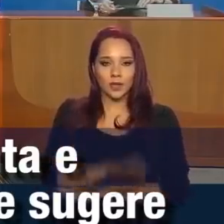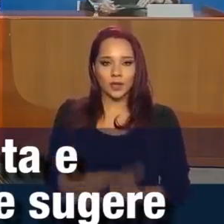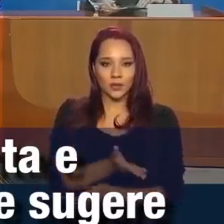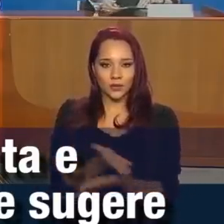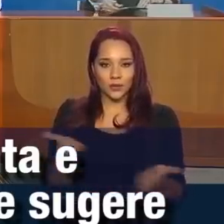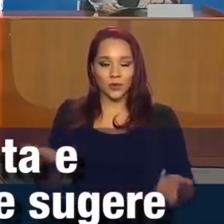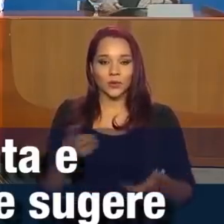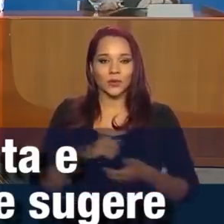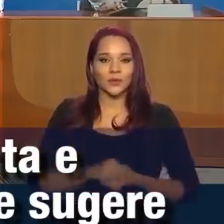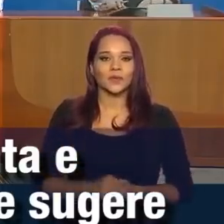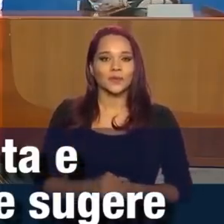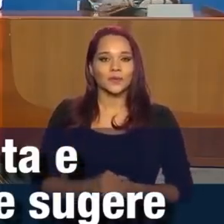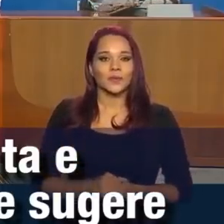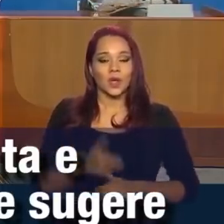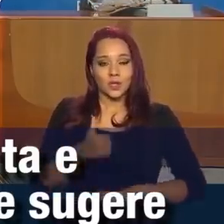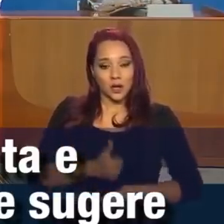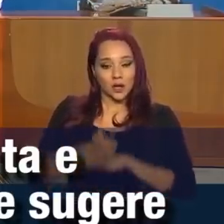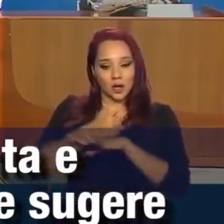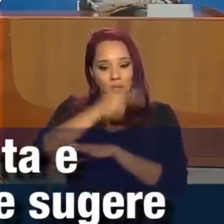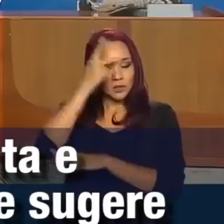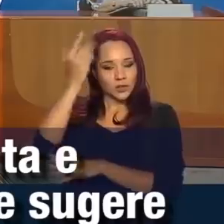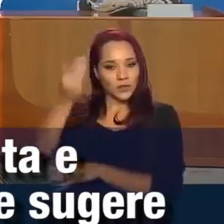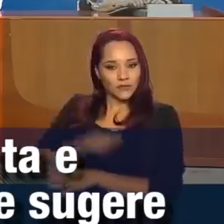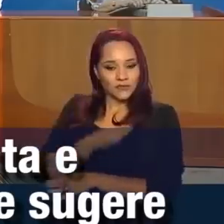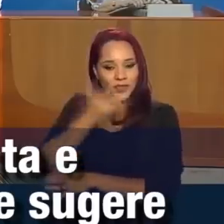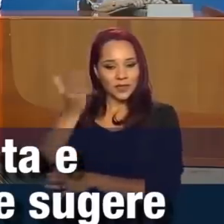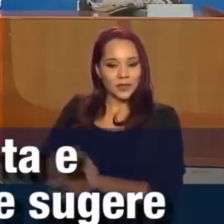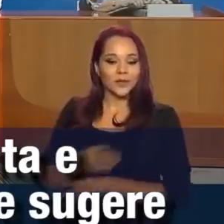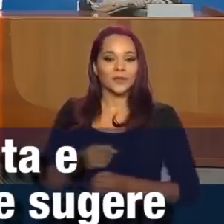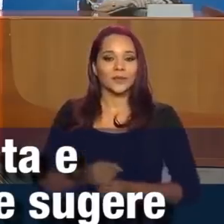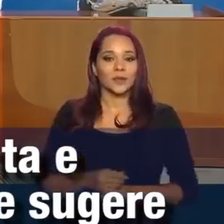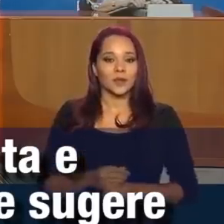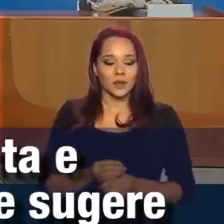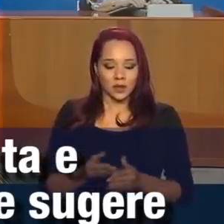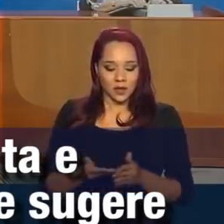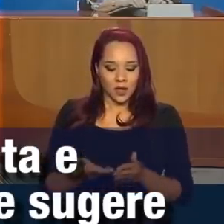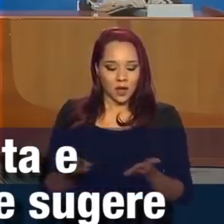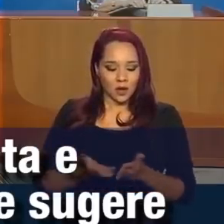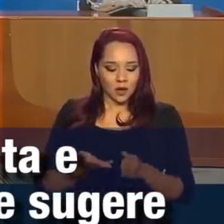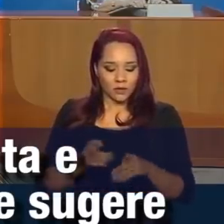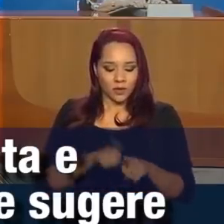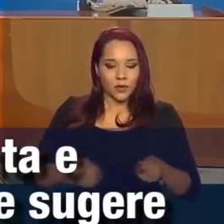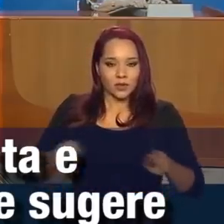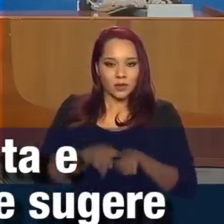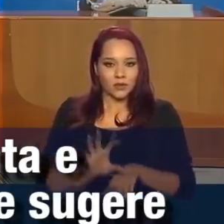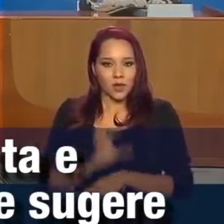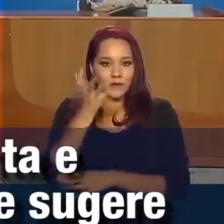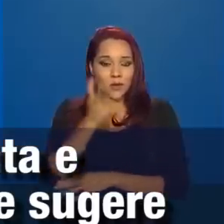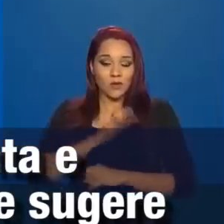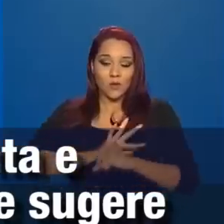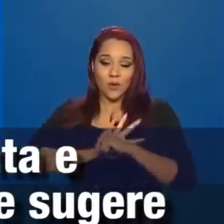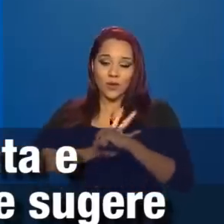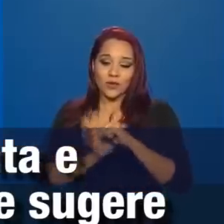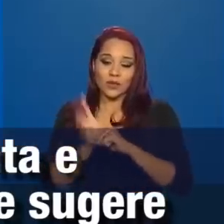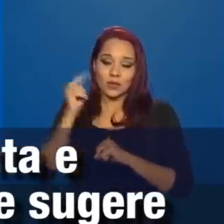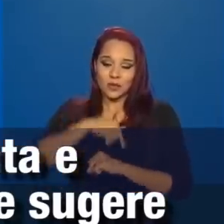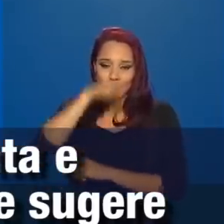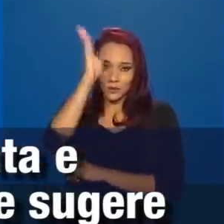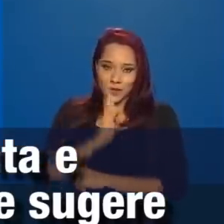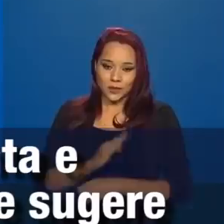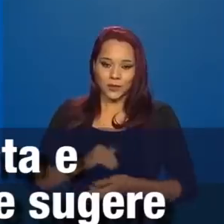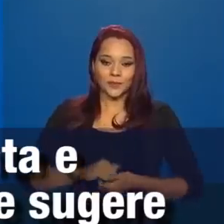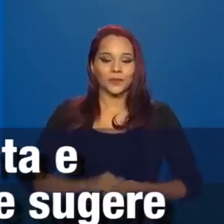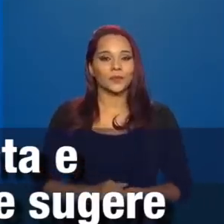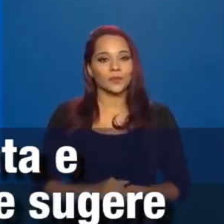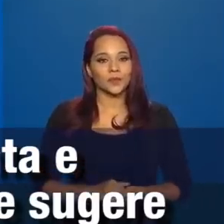todos, secretários aqui presentes. Vou atualizar a situação do Brasil. Pode passar o próximo.